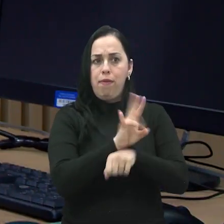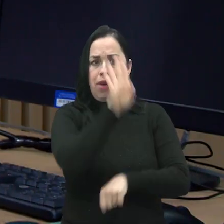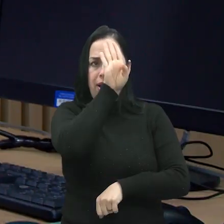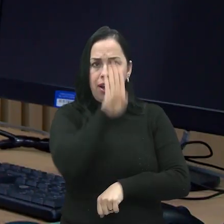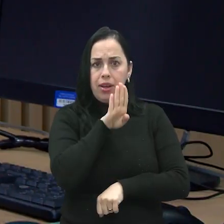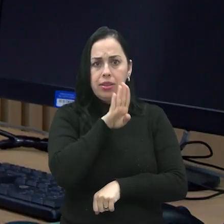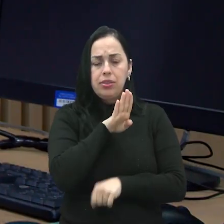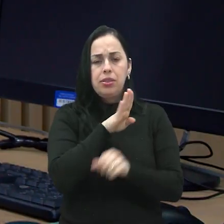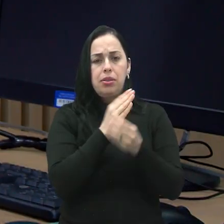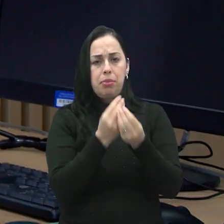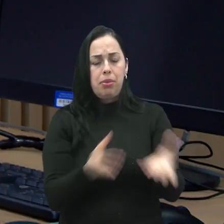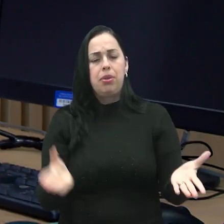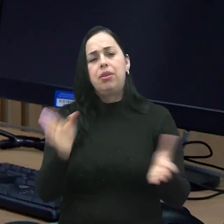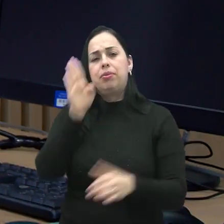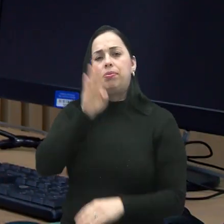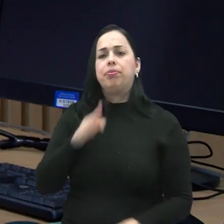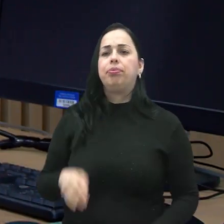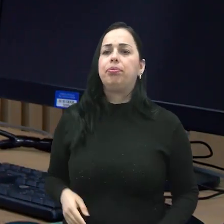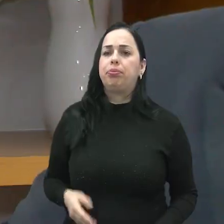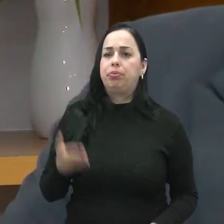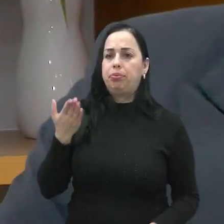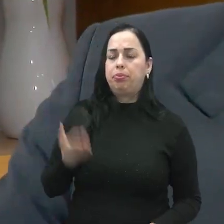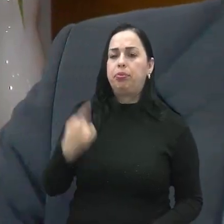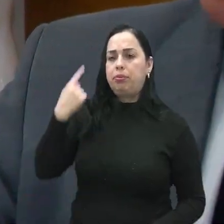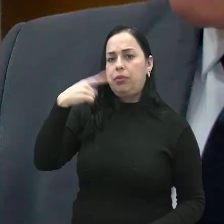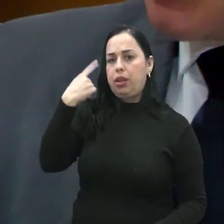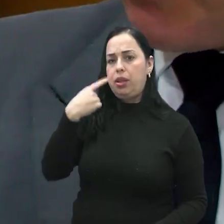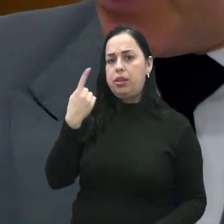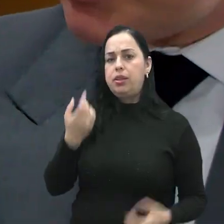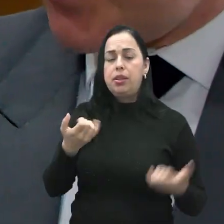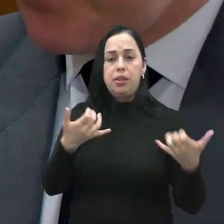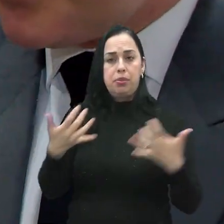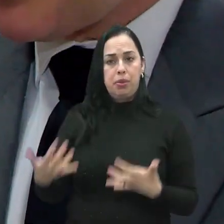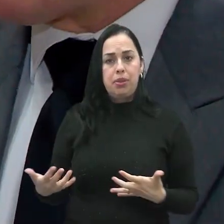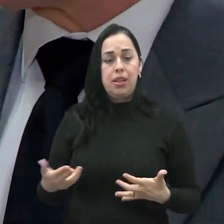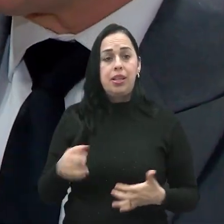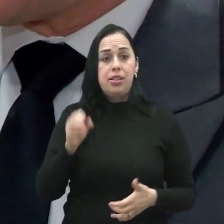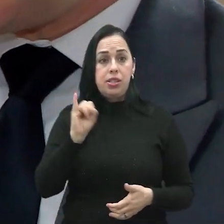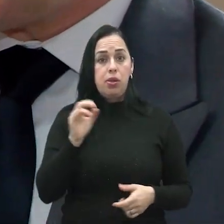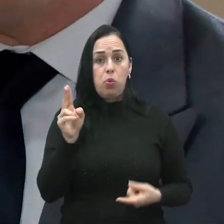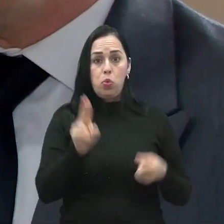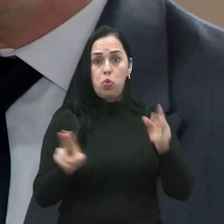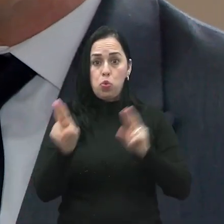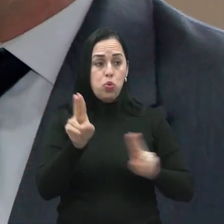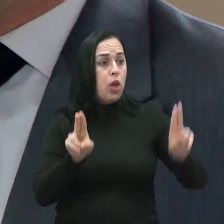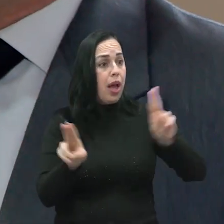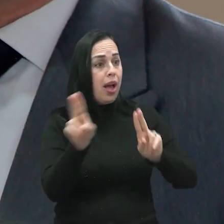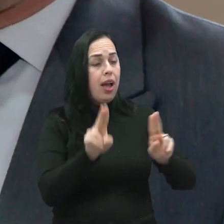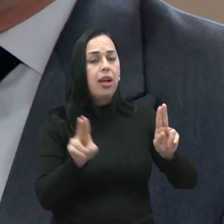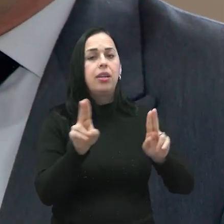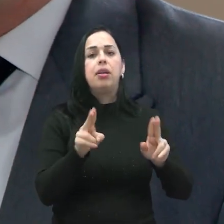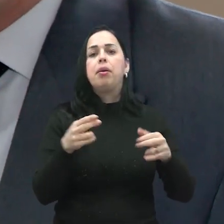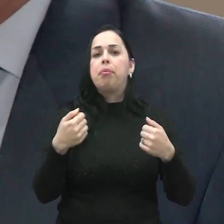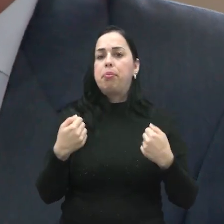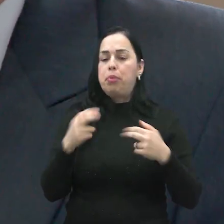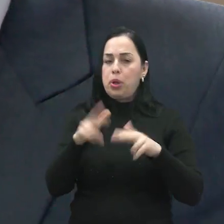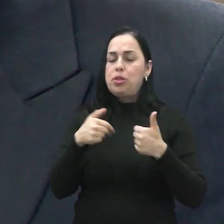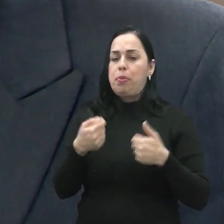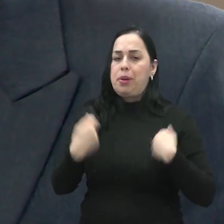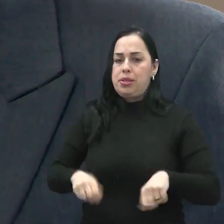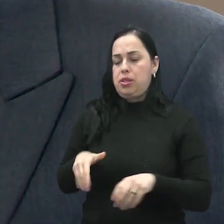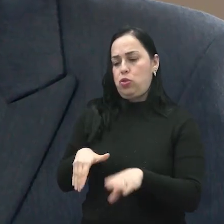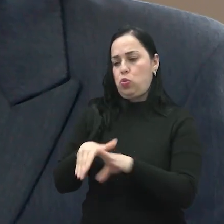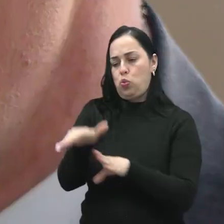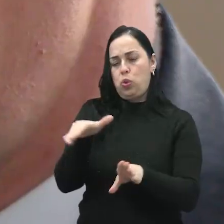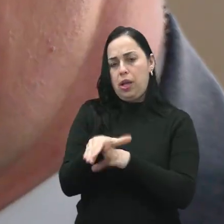Wi-Fi gratuito oferecido para a população. Segundo o advogado, quanto mais gente usa a rede, maior a necessidade de orientar